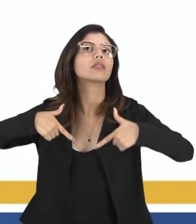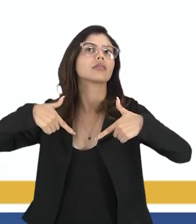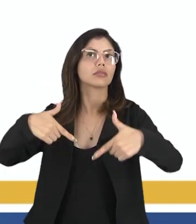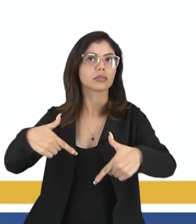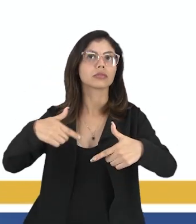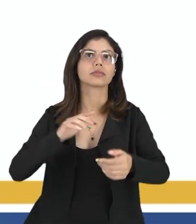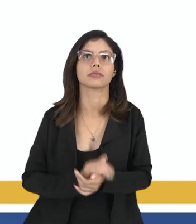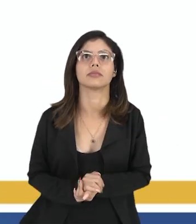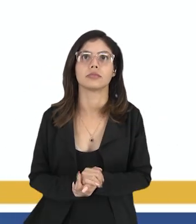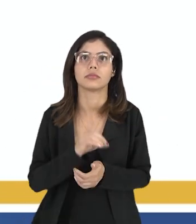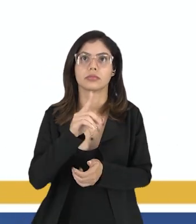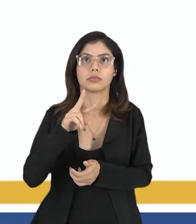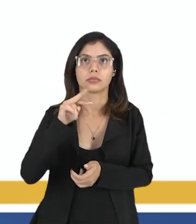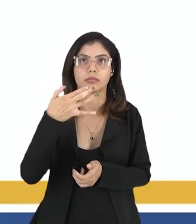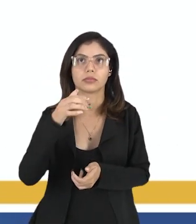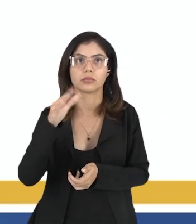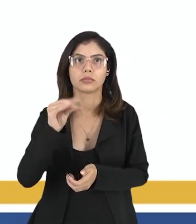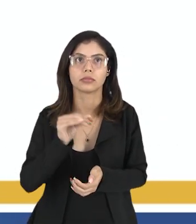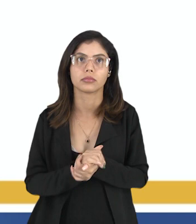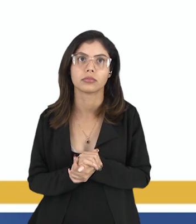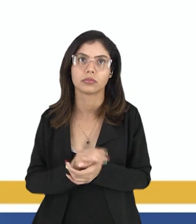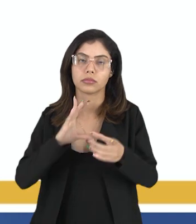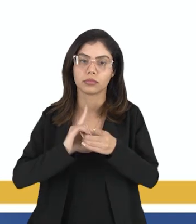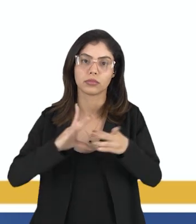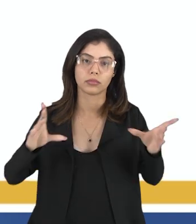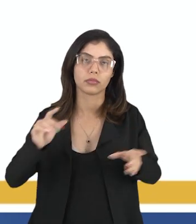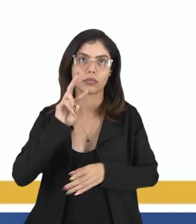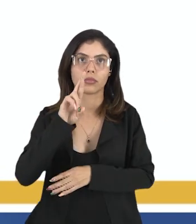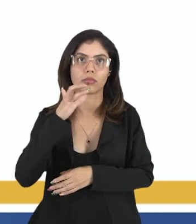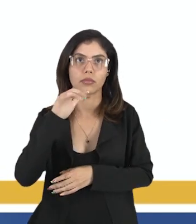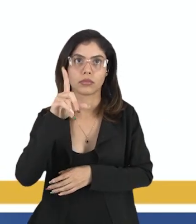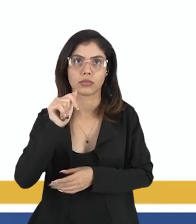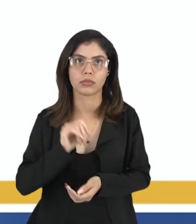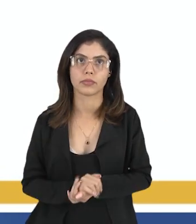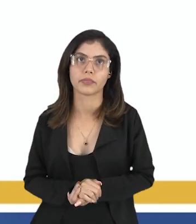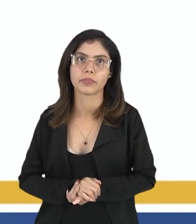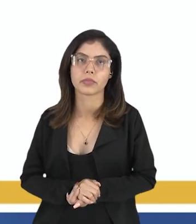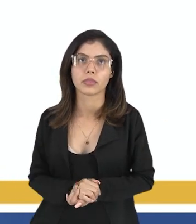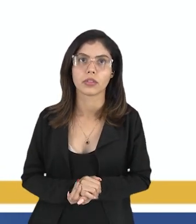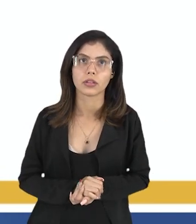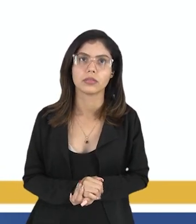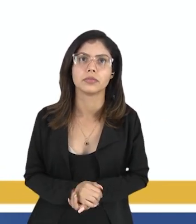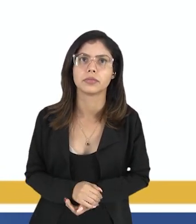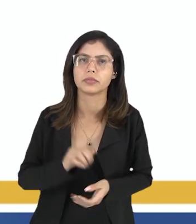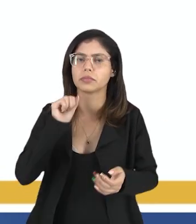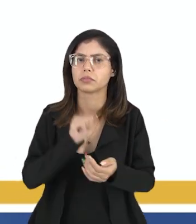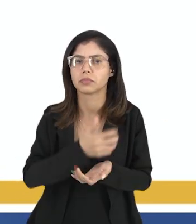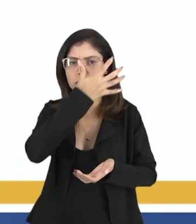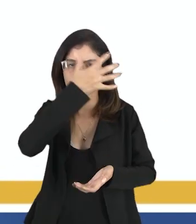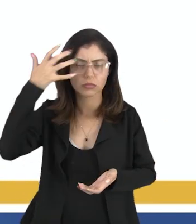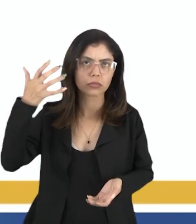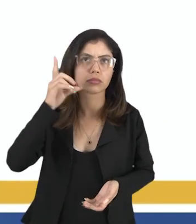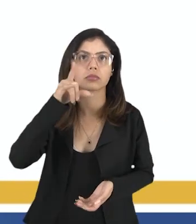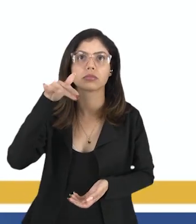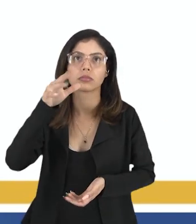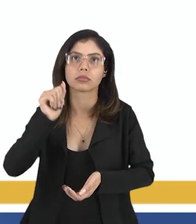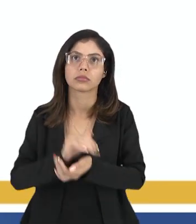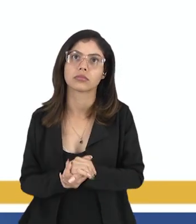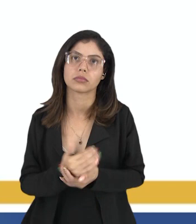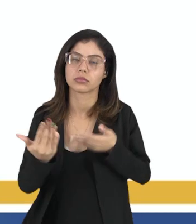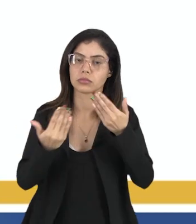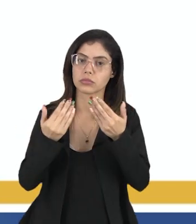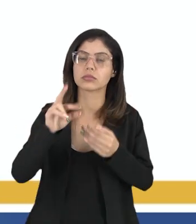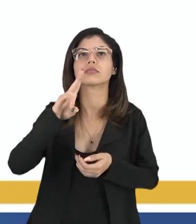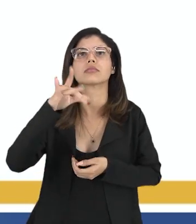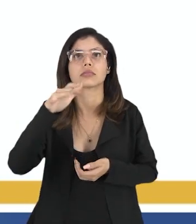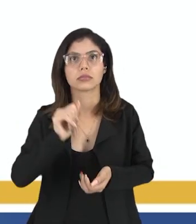sua luta a desmistificação do credo da democracia racial, negando o caráter cordial das relações